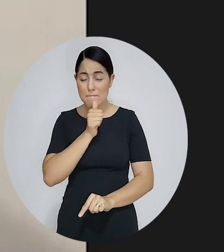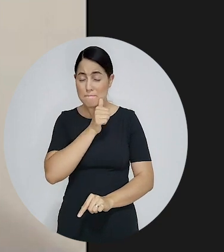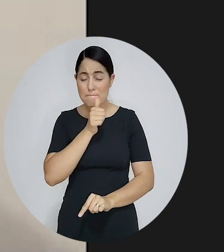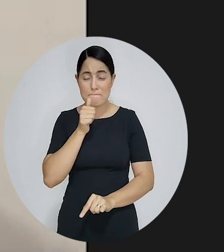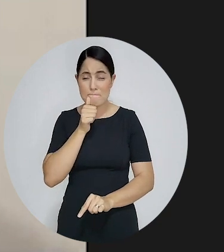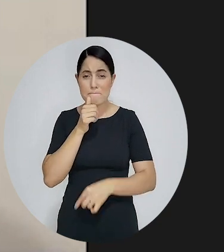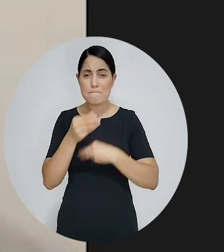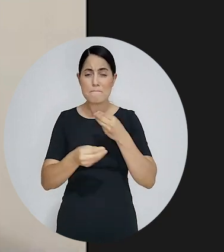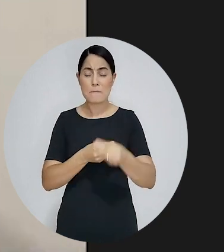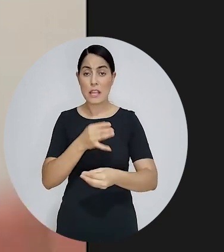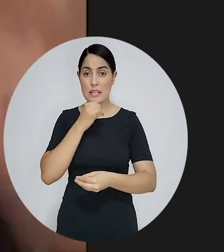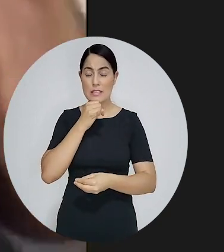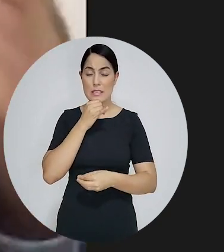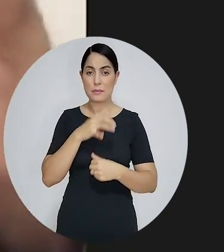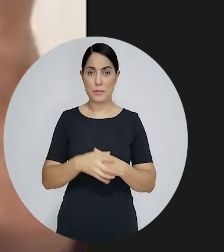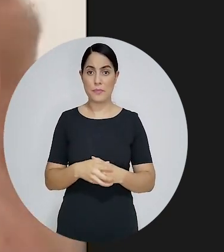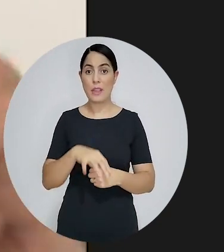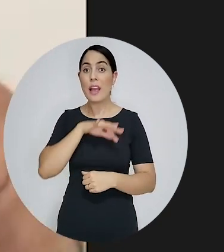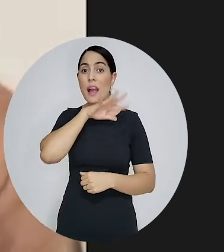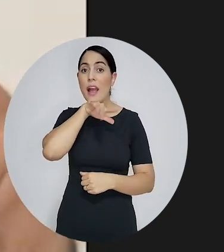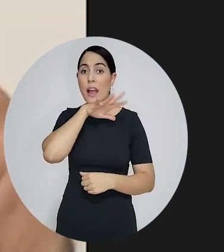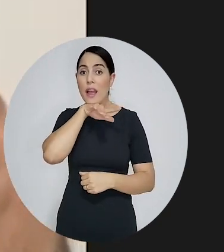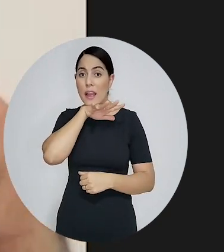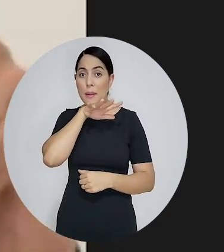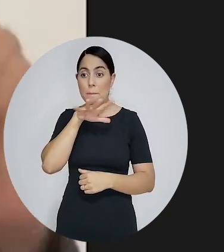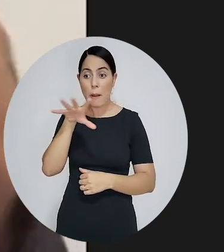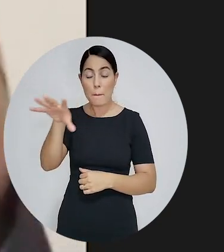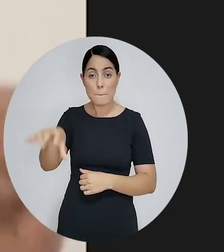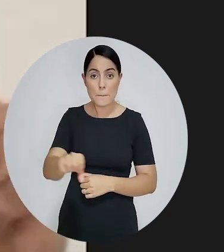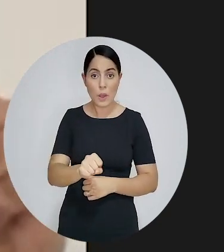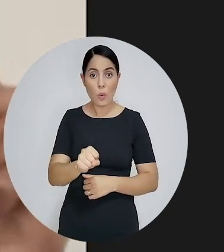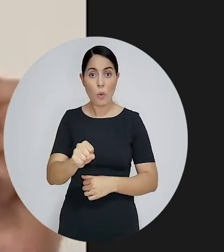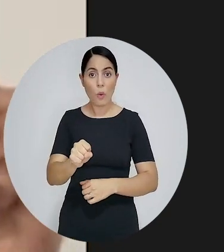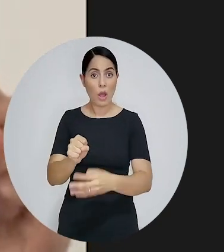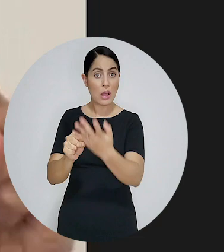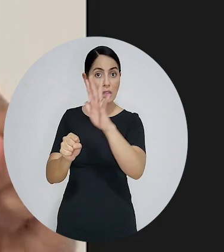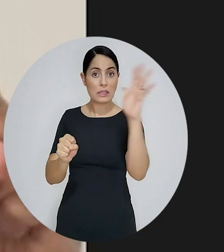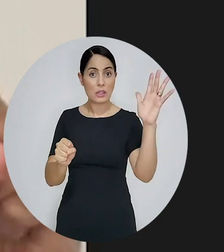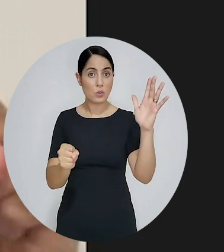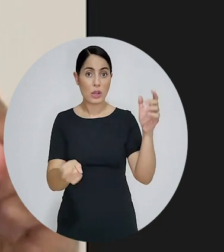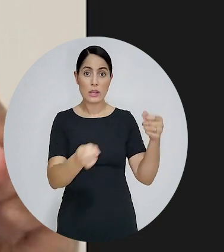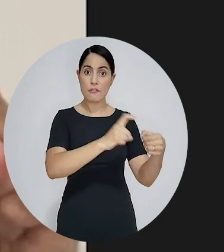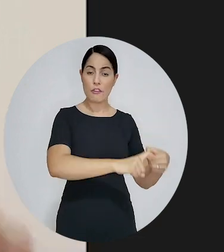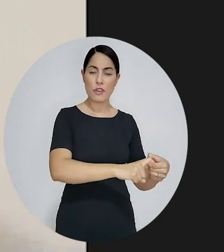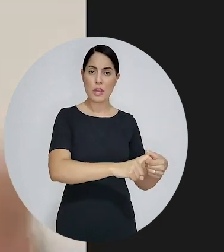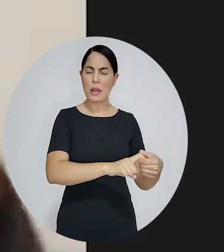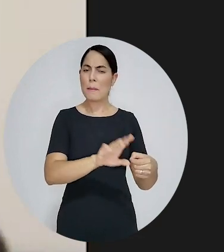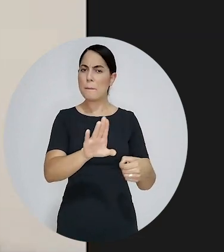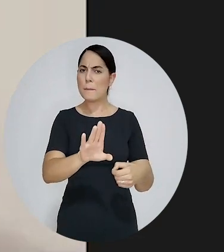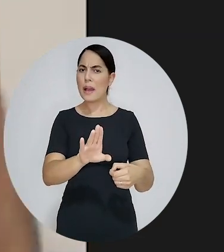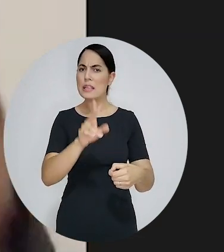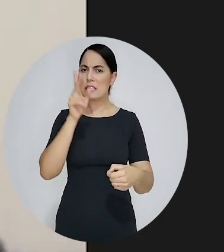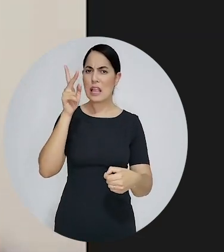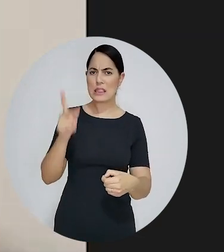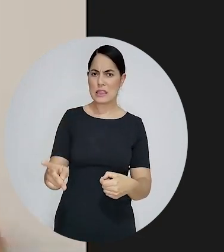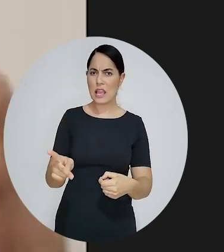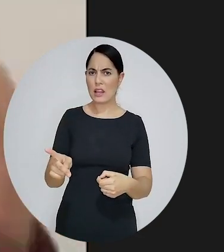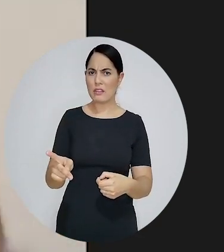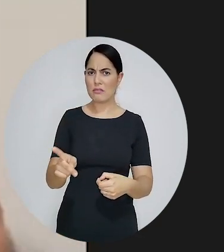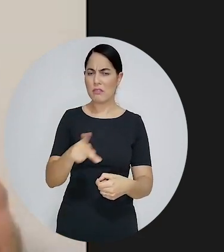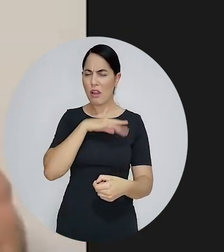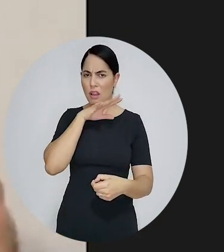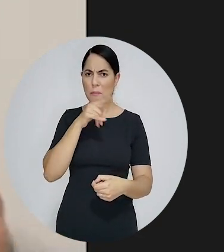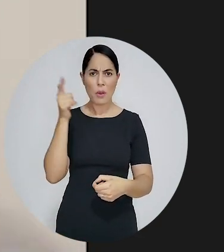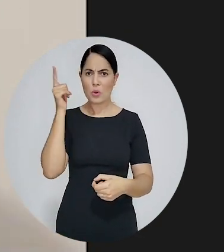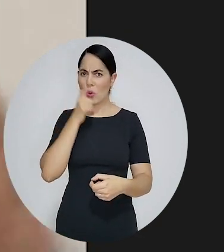que é a Lei de Crimes Ambientais, diz que você tem que pegar o animal e devolvê-lo para o seu habitat natural. Se ele não tiver condições de